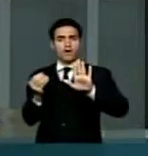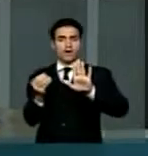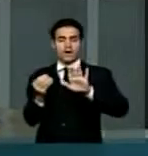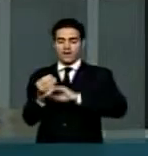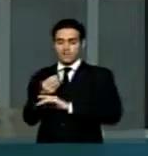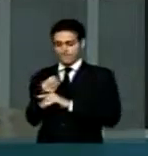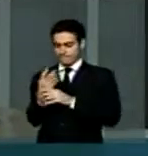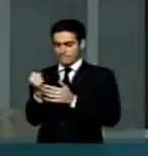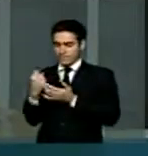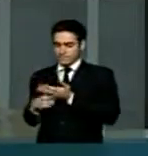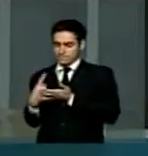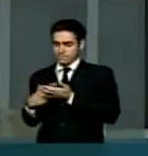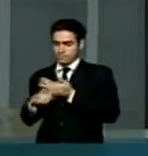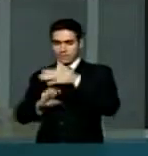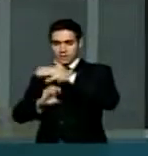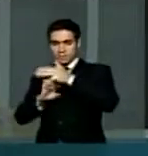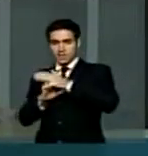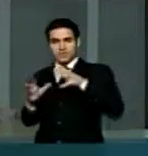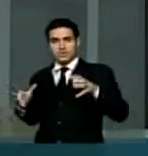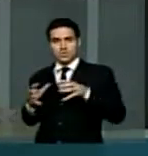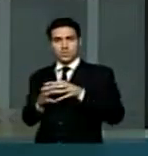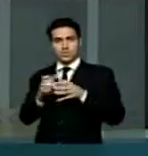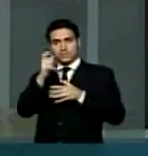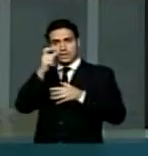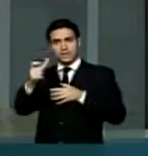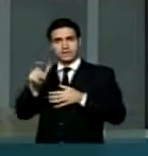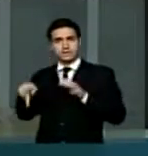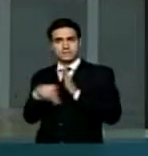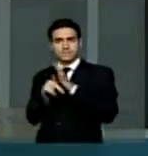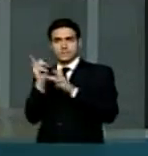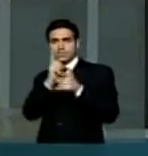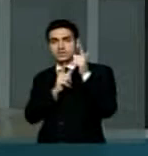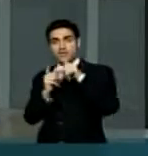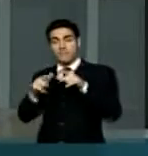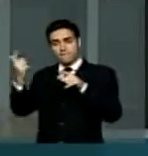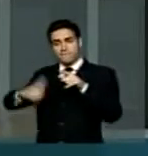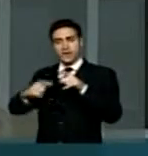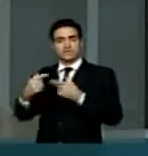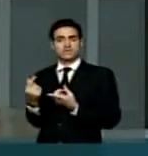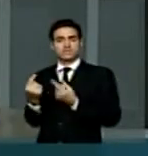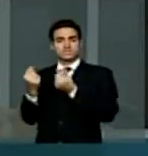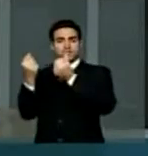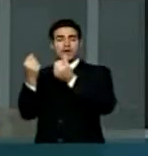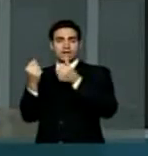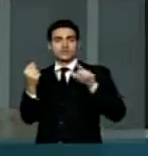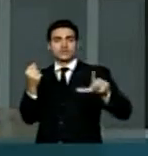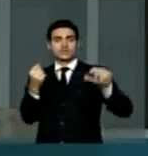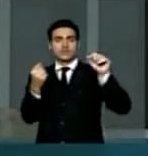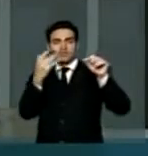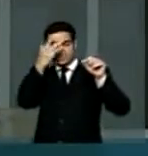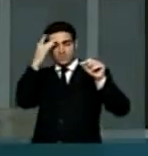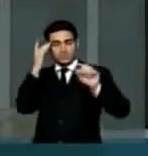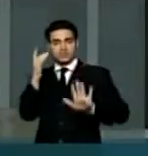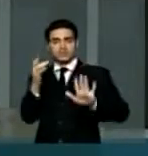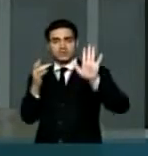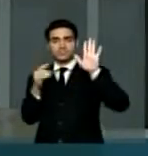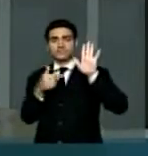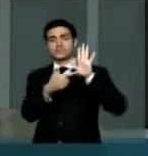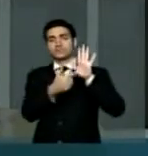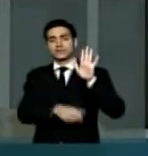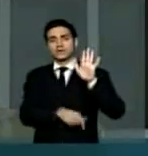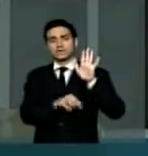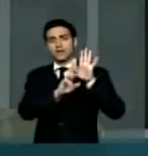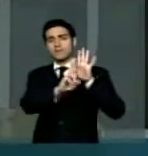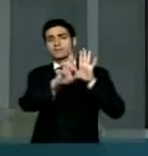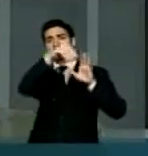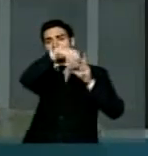poder econômico, dos grandes grupos de interesse, para que possam, a partir daí, ter a sua representação